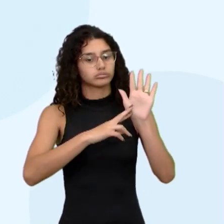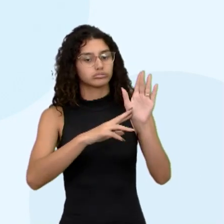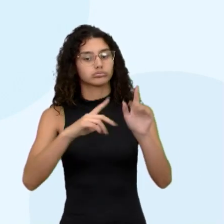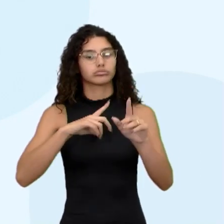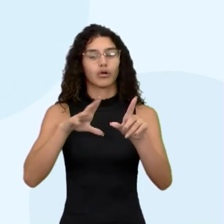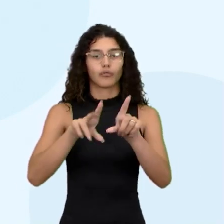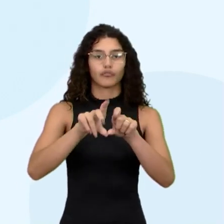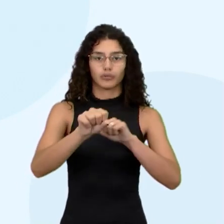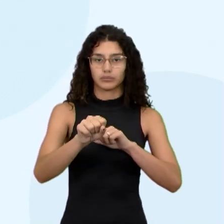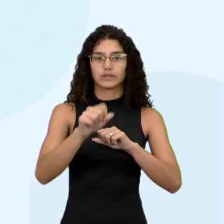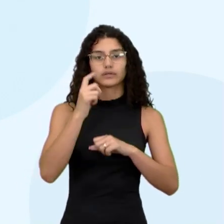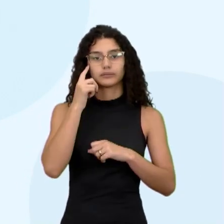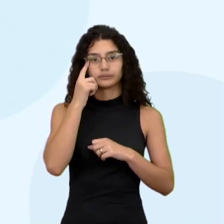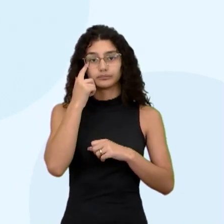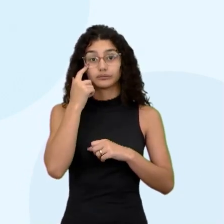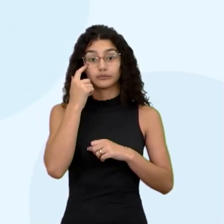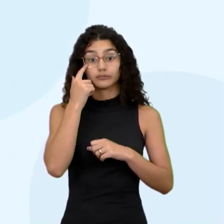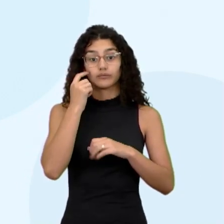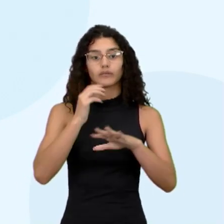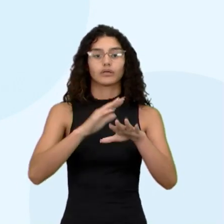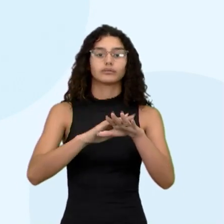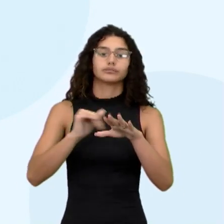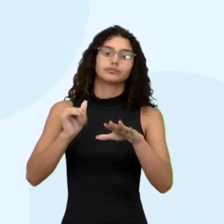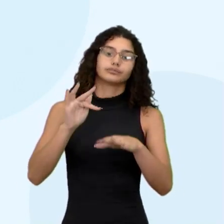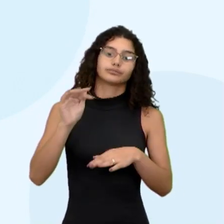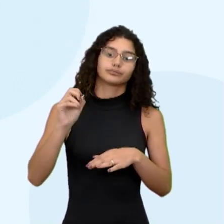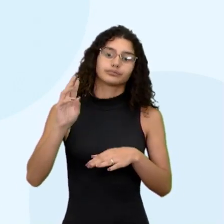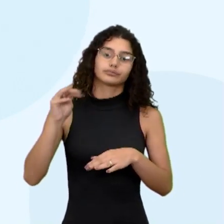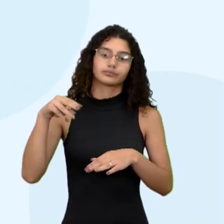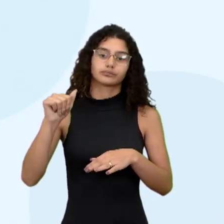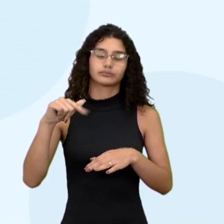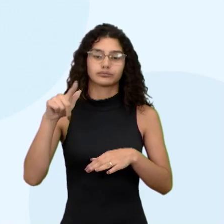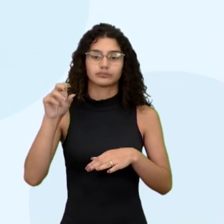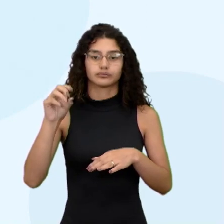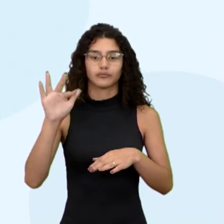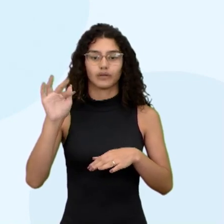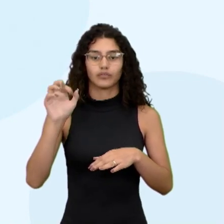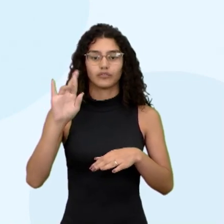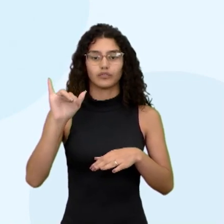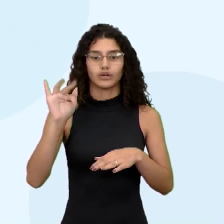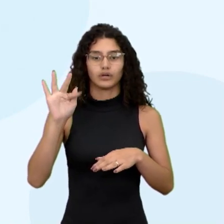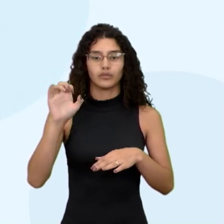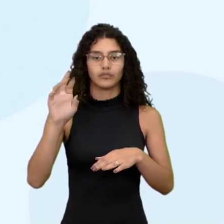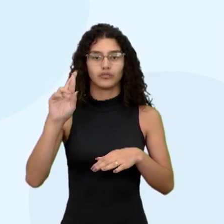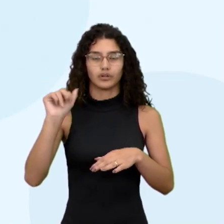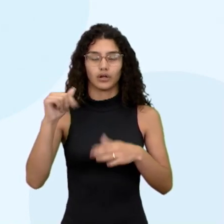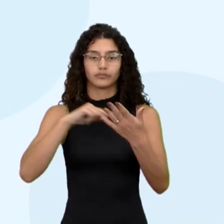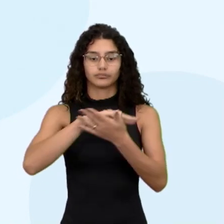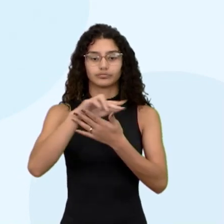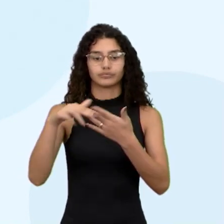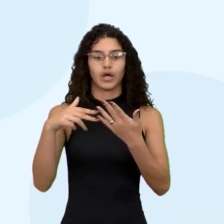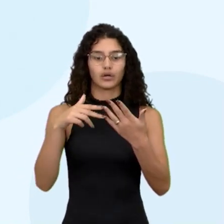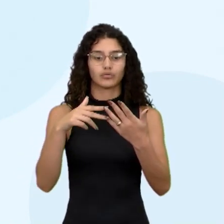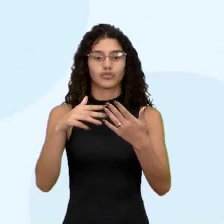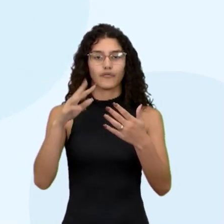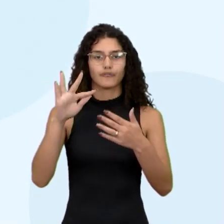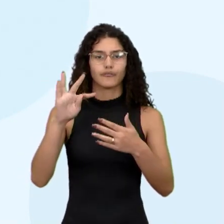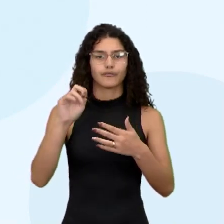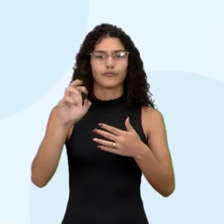essa formação, e se chama formação ferrífera porque tem uma grande quantidade de ferro nessa região aí, tá